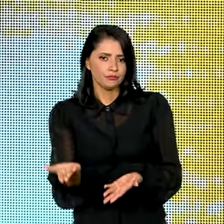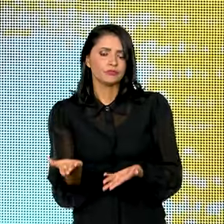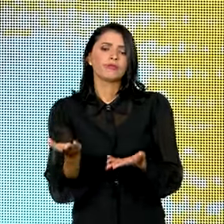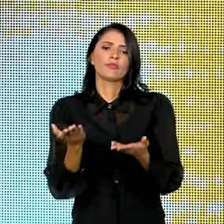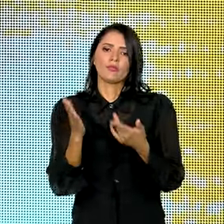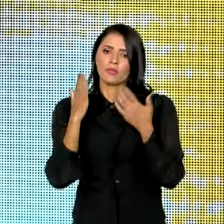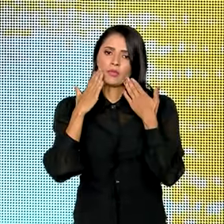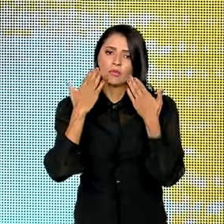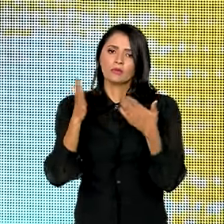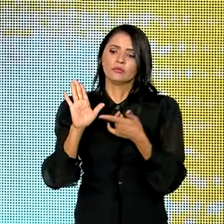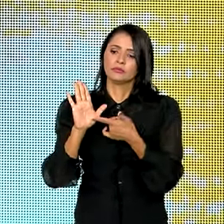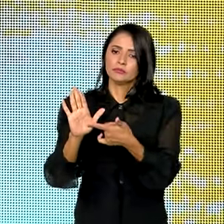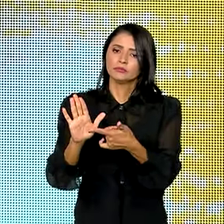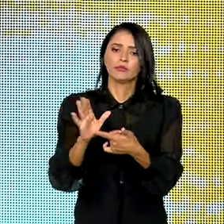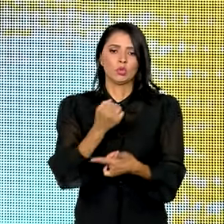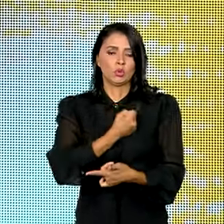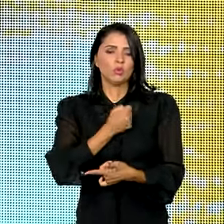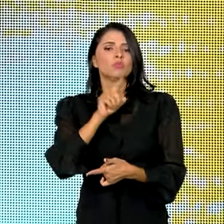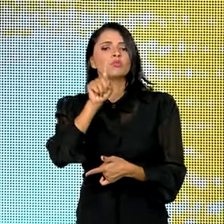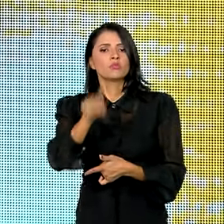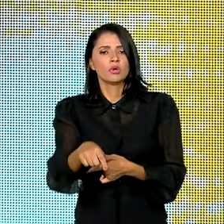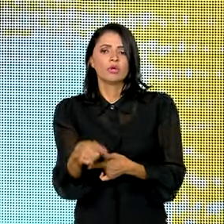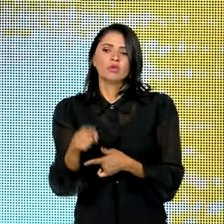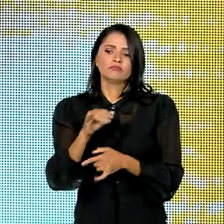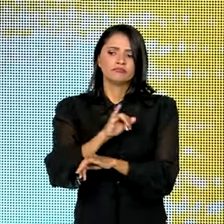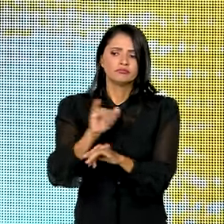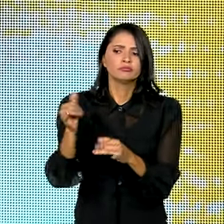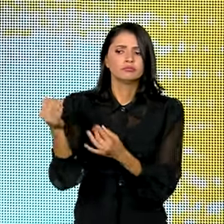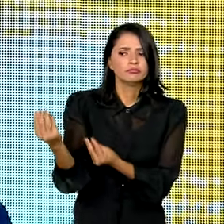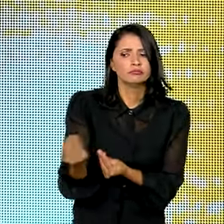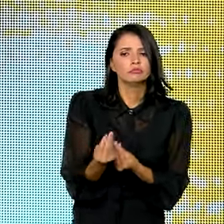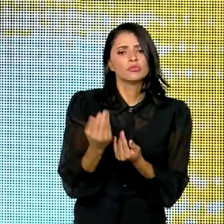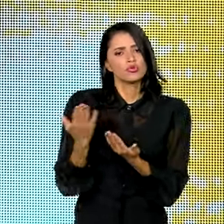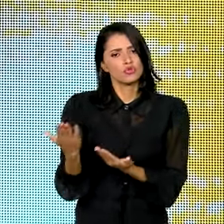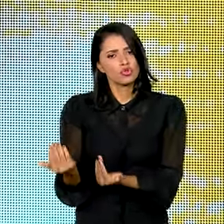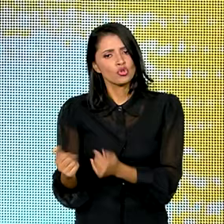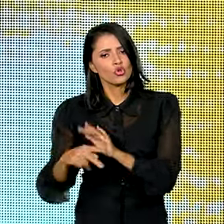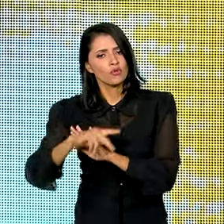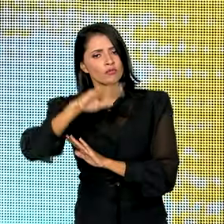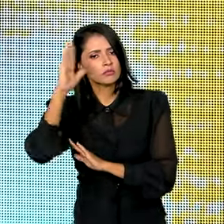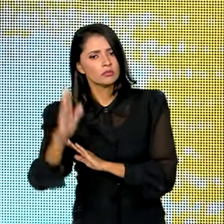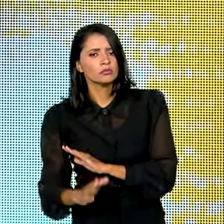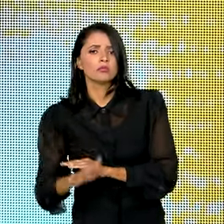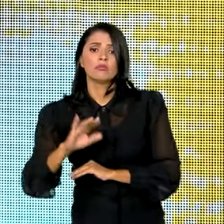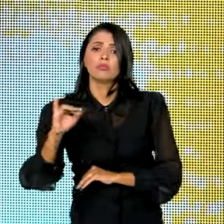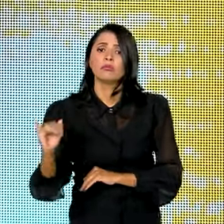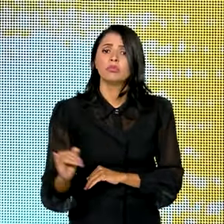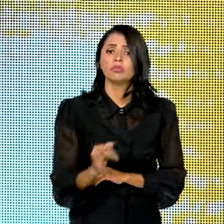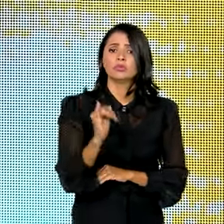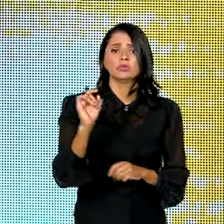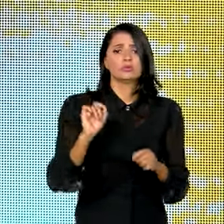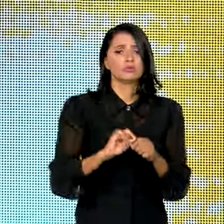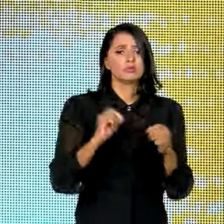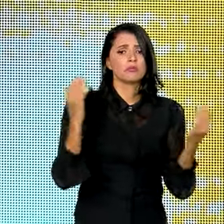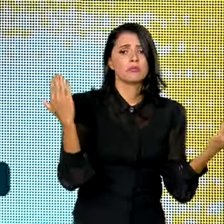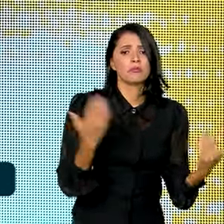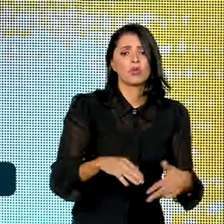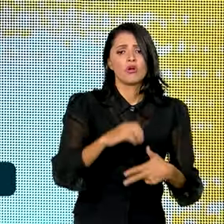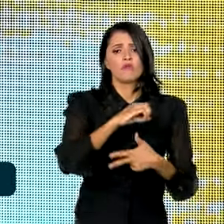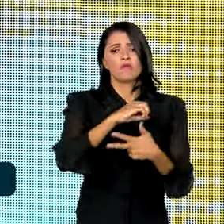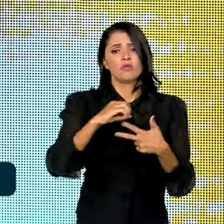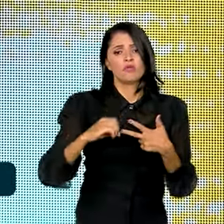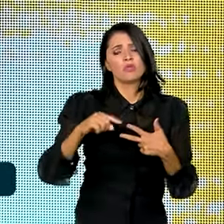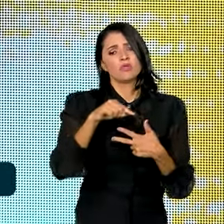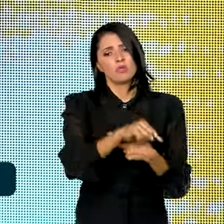dessa apresentação é sensibilizar os jovens brasileiros da importância do Enem. O Enem é uma